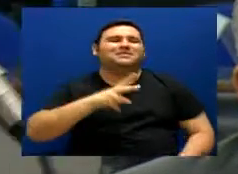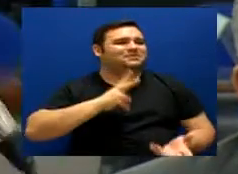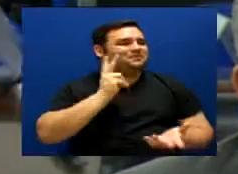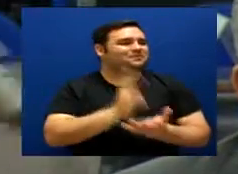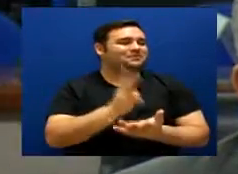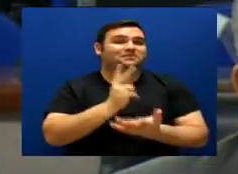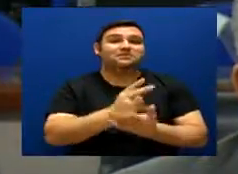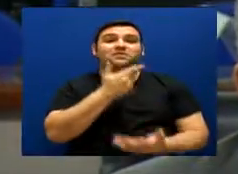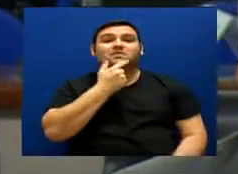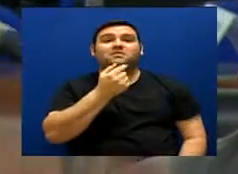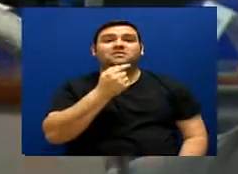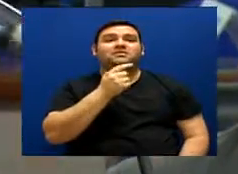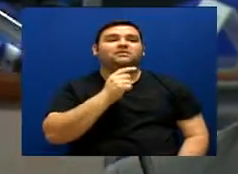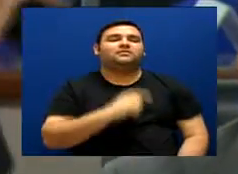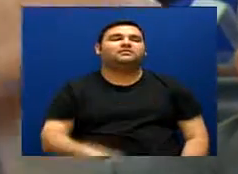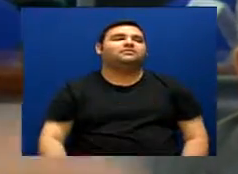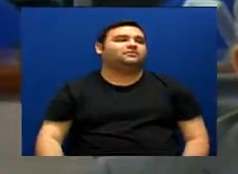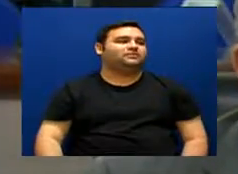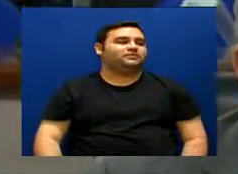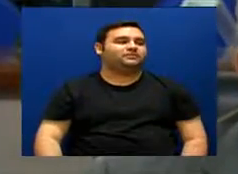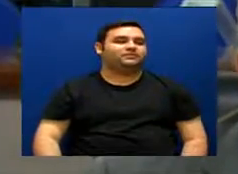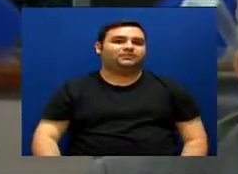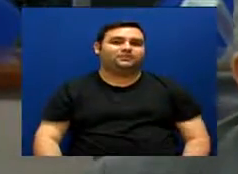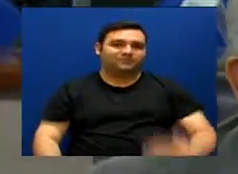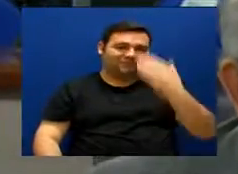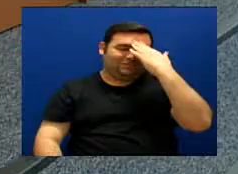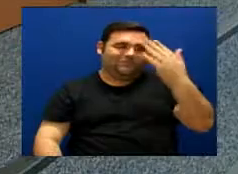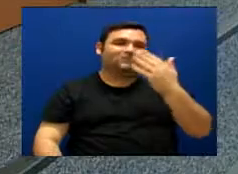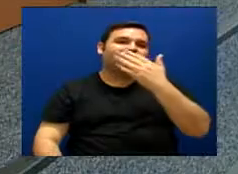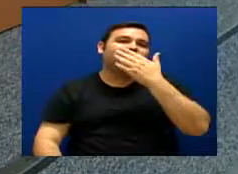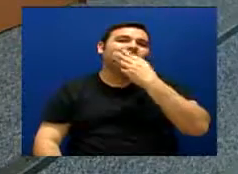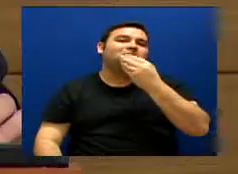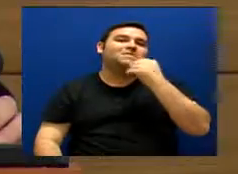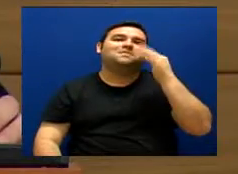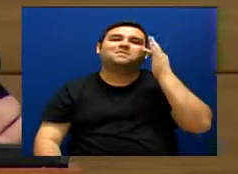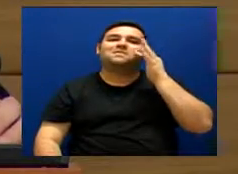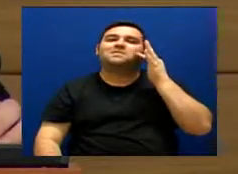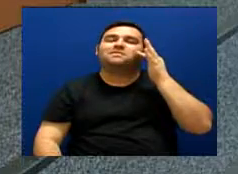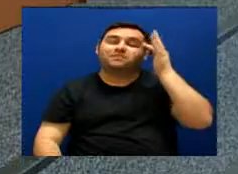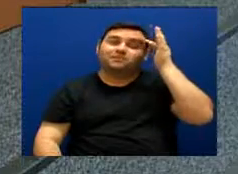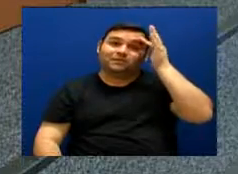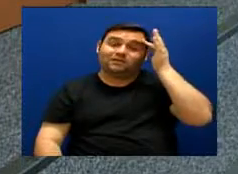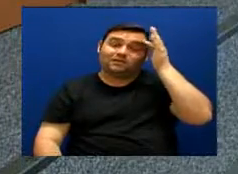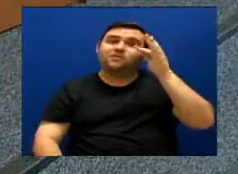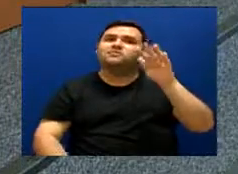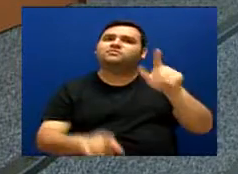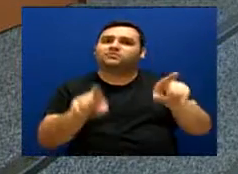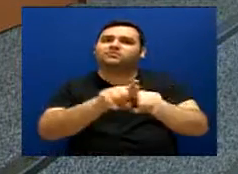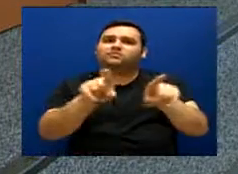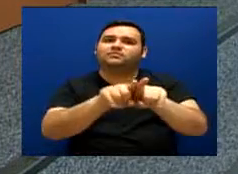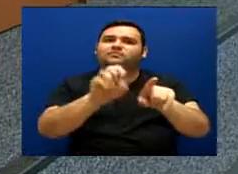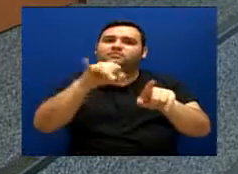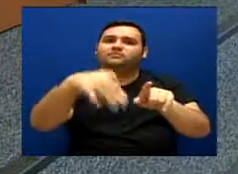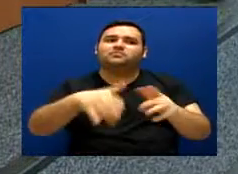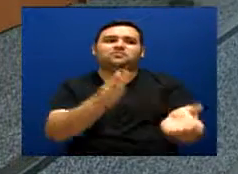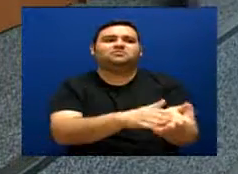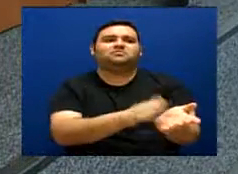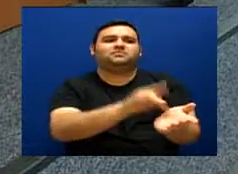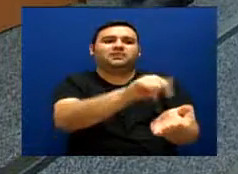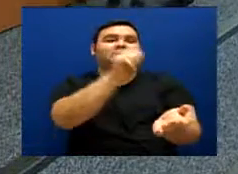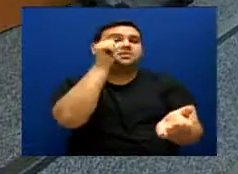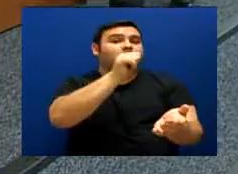direto. Obrigado. Vereador Anselmo, voto. Vereador Fausto, também encaminhar o voto. Eu quero encaminhar o voto sim também, parabenizar a